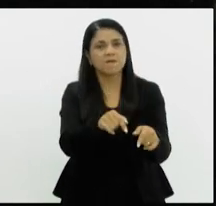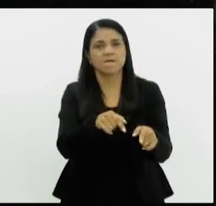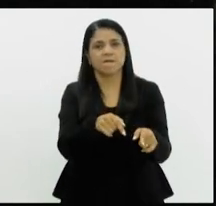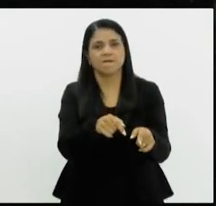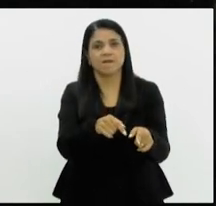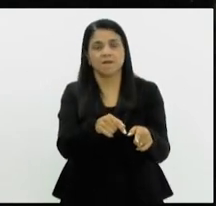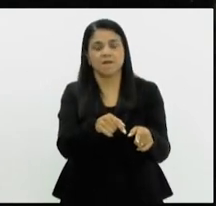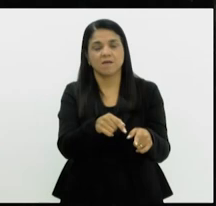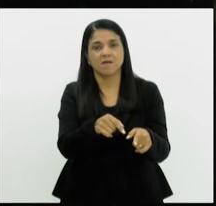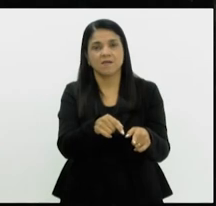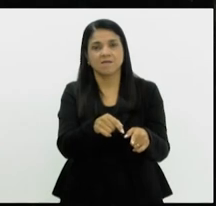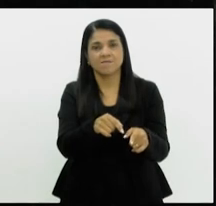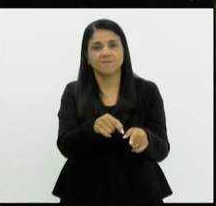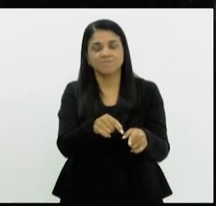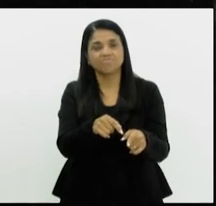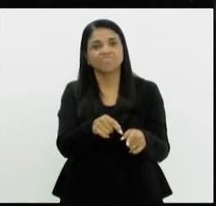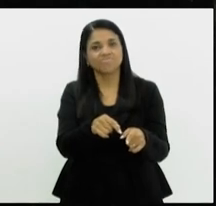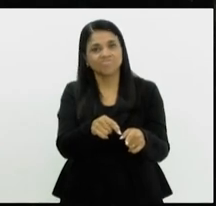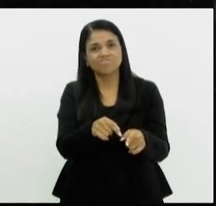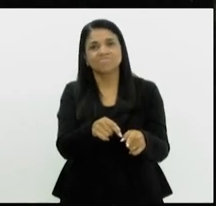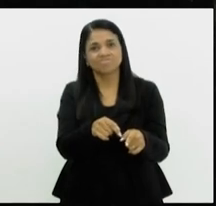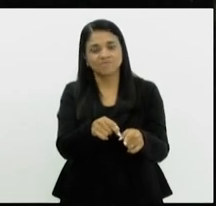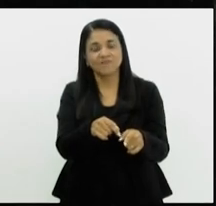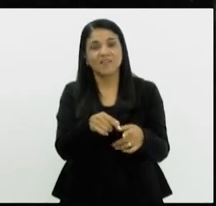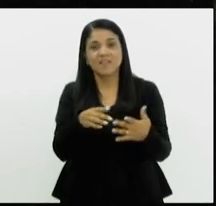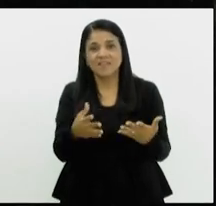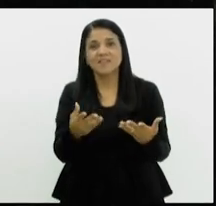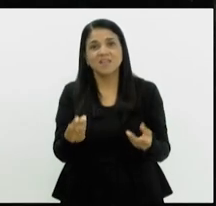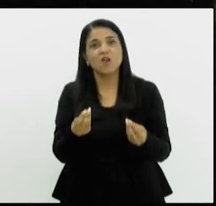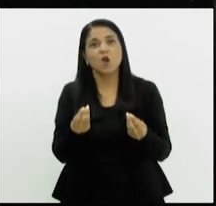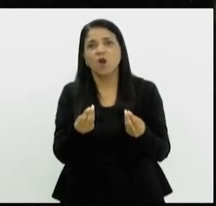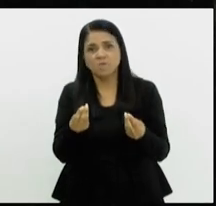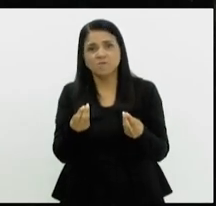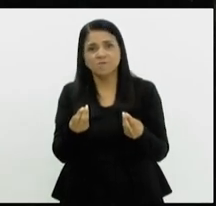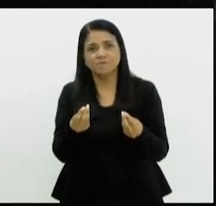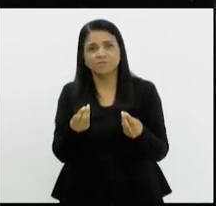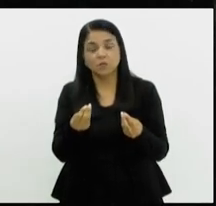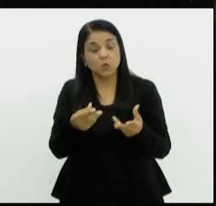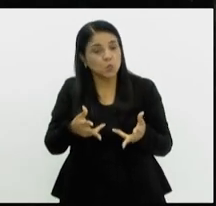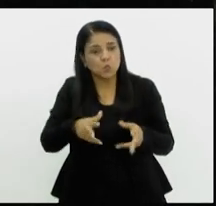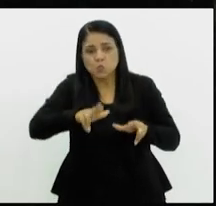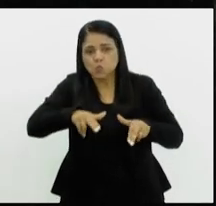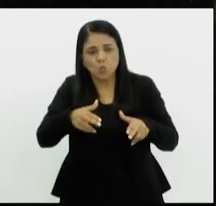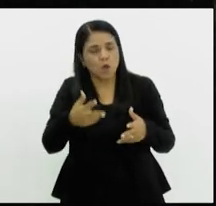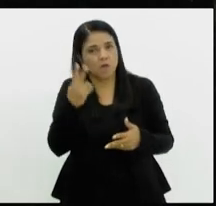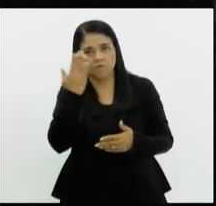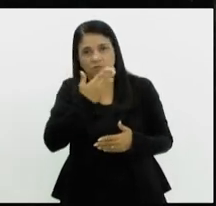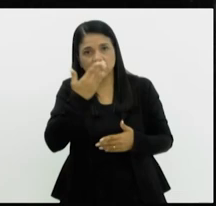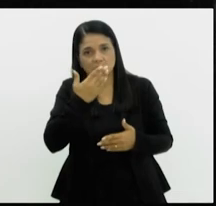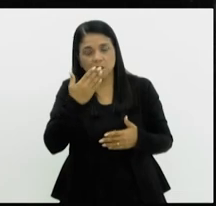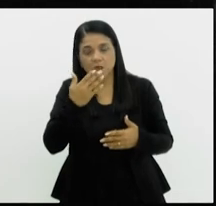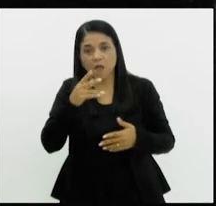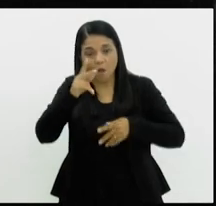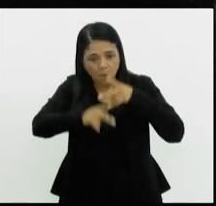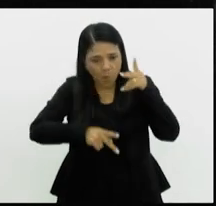Foi incrível incrível já assim eu nunca vi aquilo a população